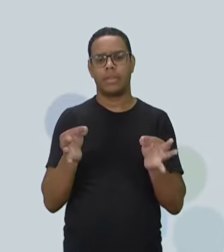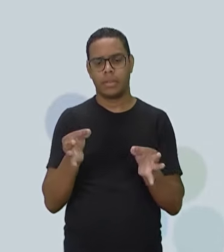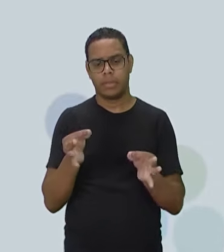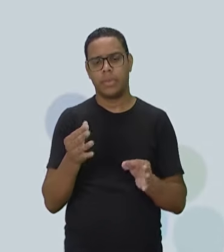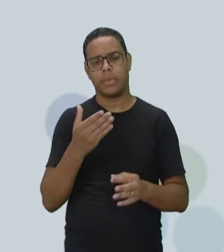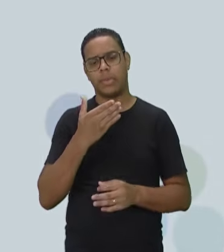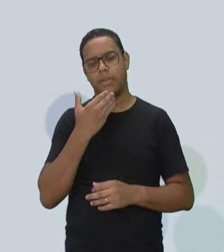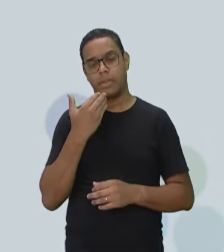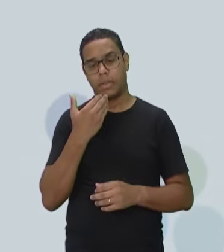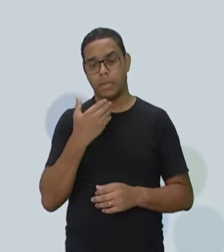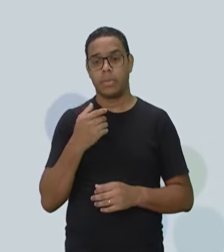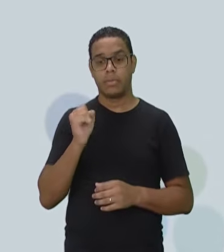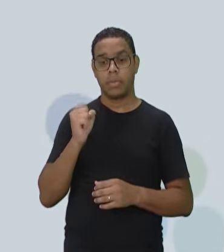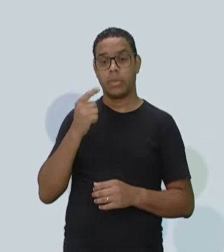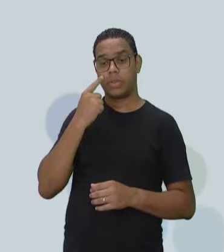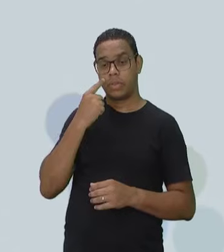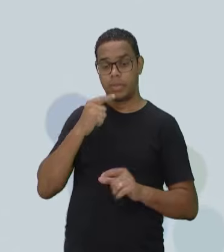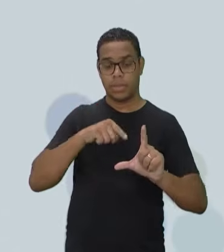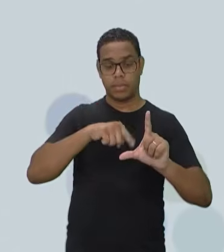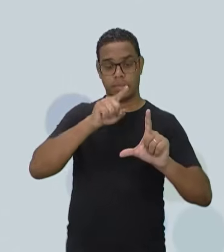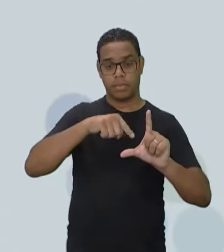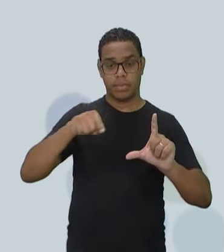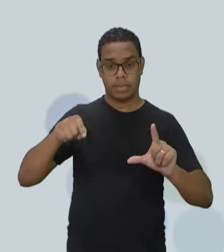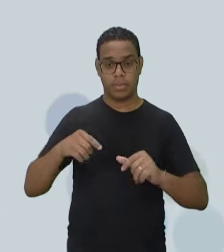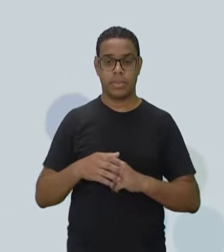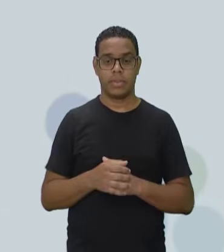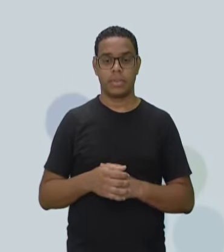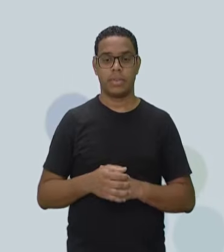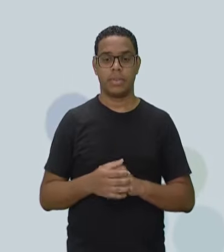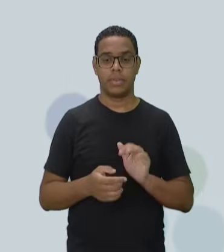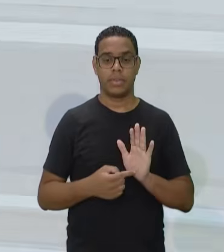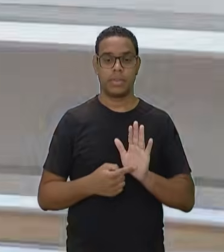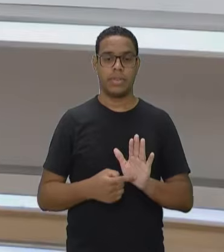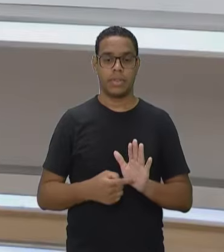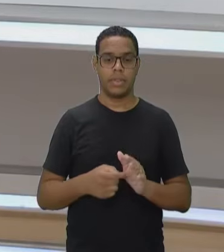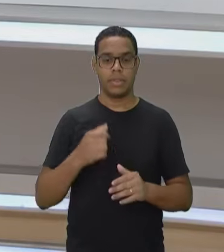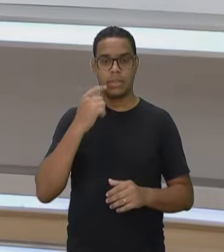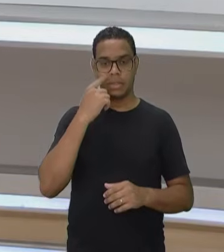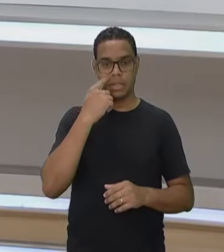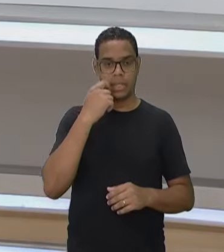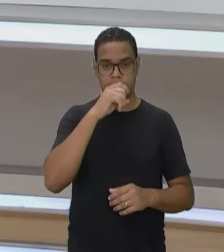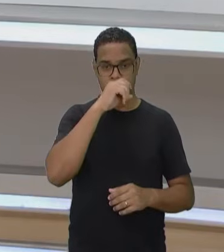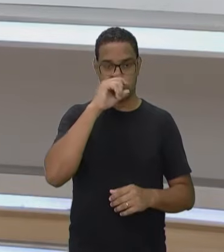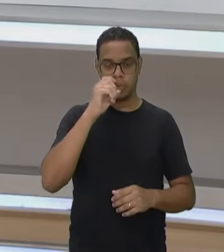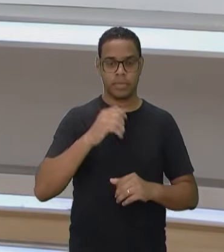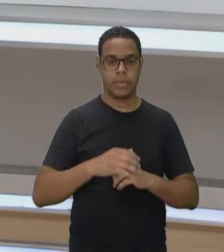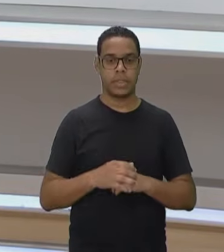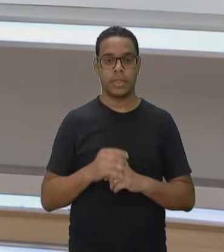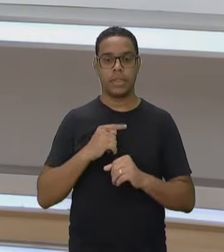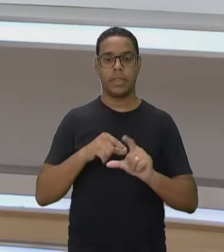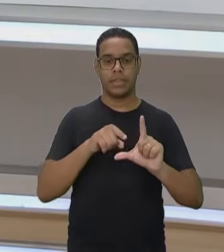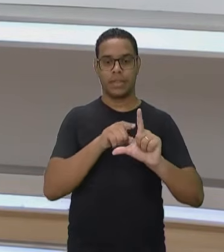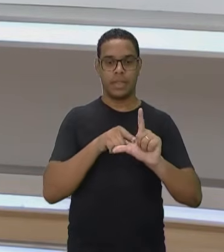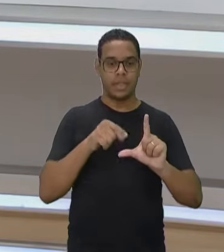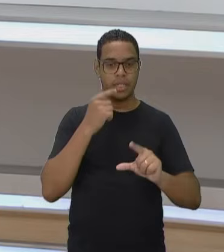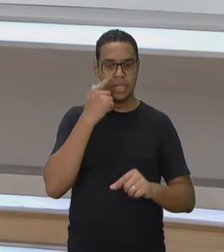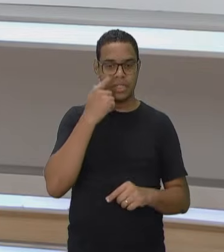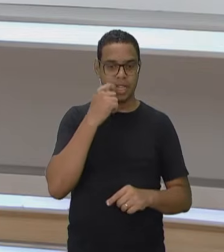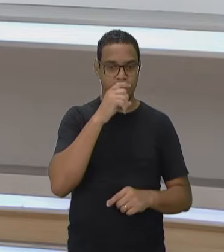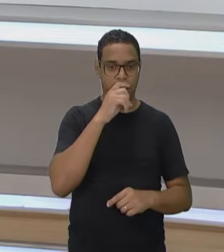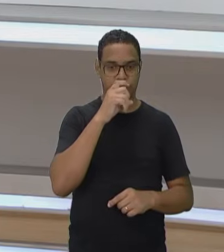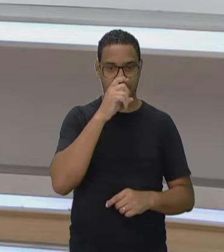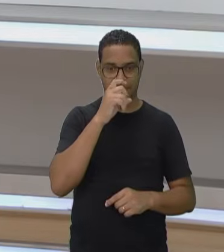gente pode observar o gráfico. Aqui, ó, no eixo horizontal, a gente